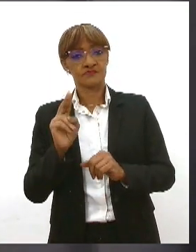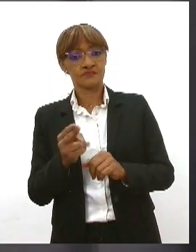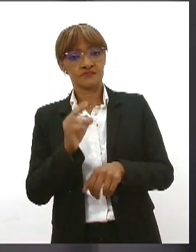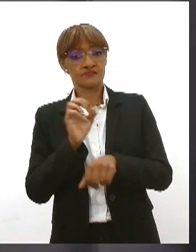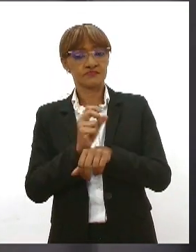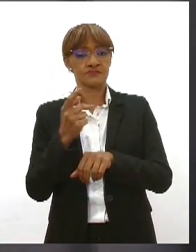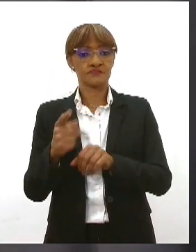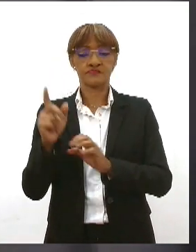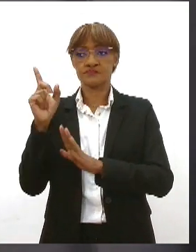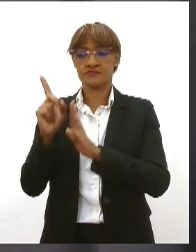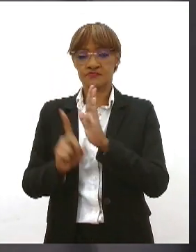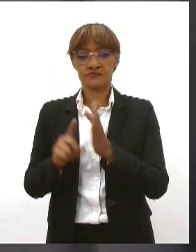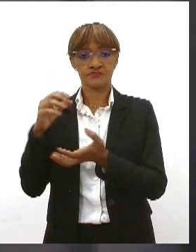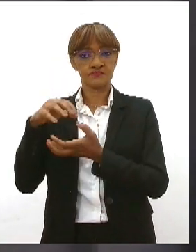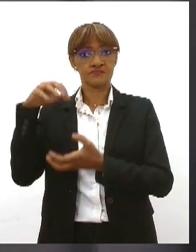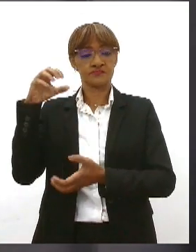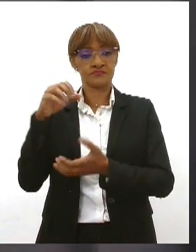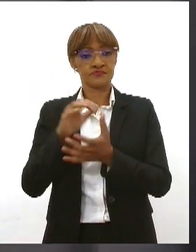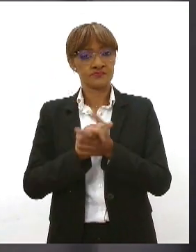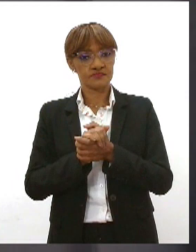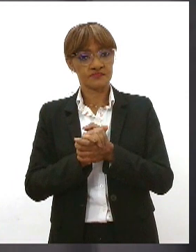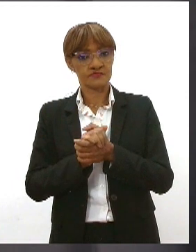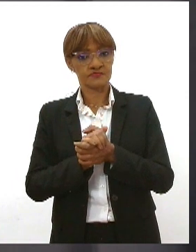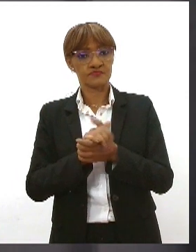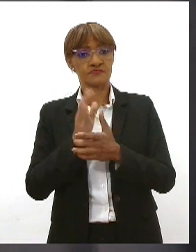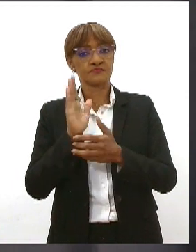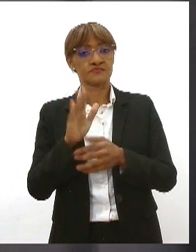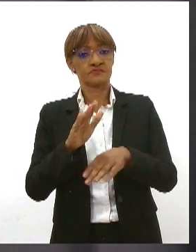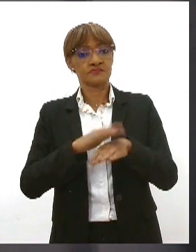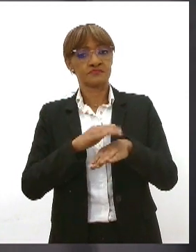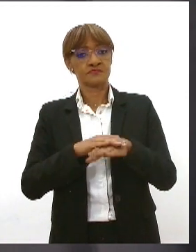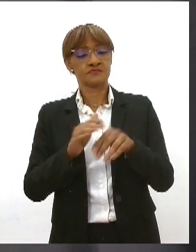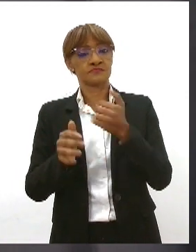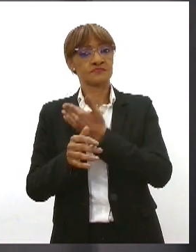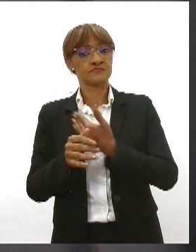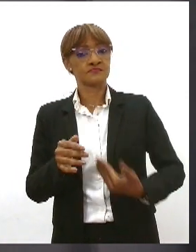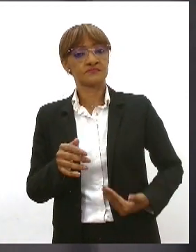do Idoso. A iniciativa é conduzida pelo governo de Sergipe